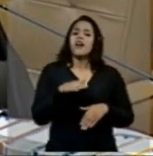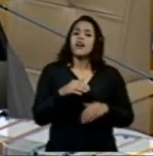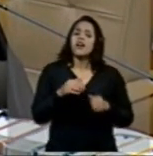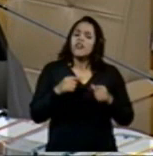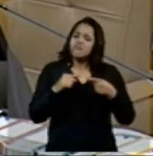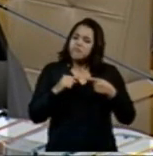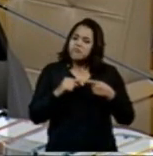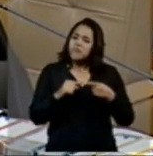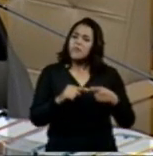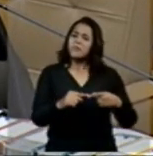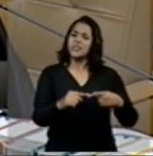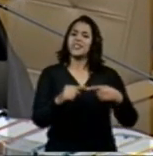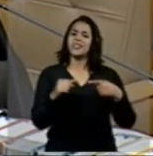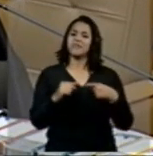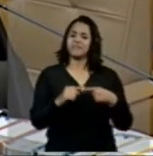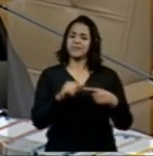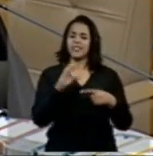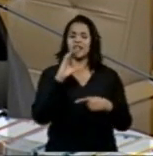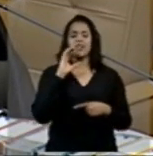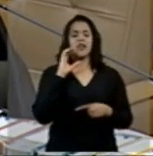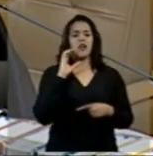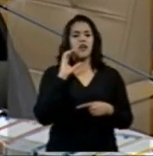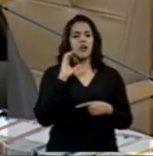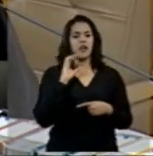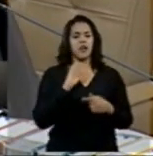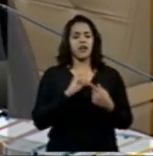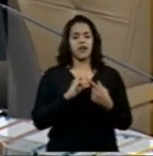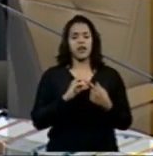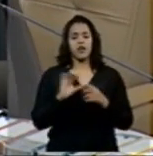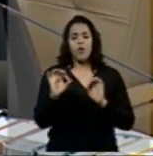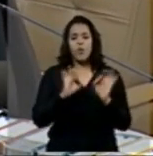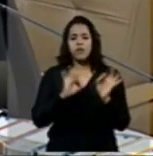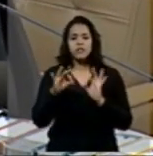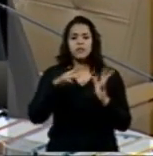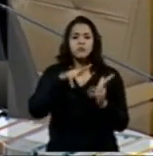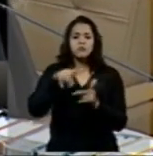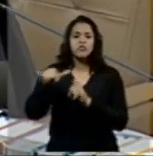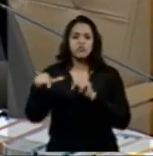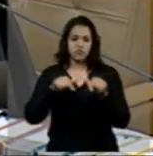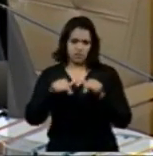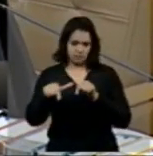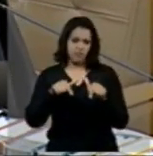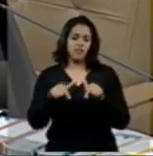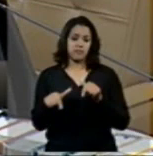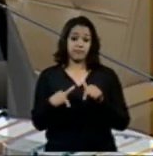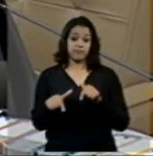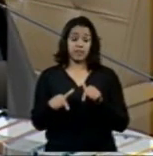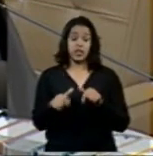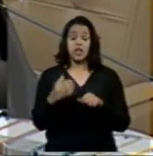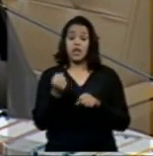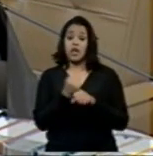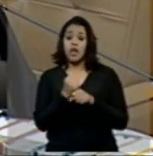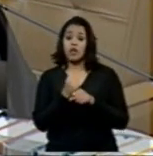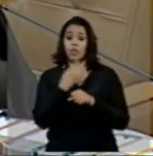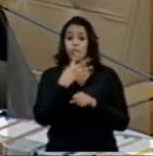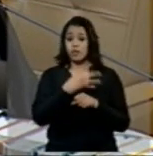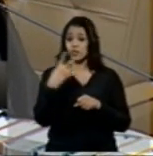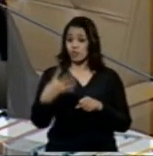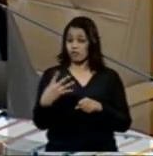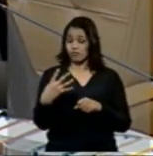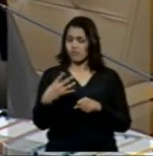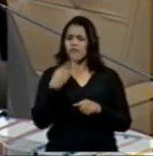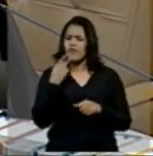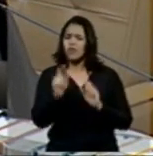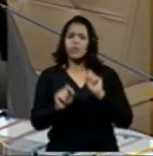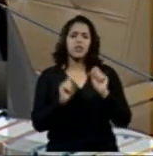Organização Internacional do Trabalho, que por meio da Declaração de Filadélfia de 1944, preconiza